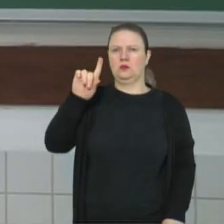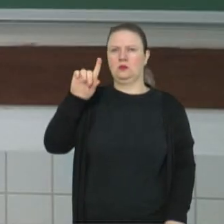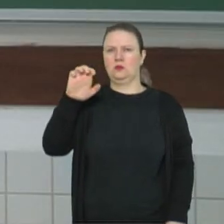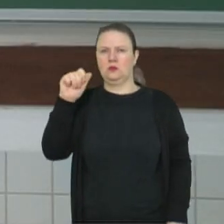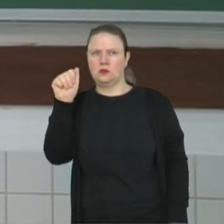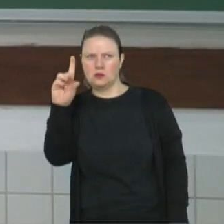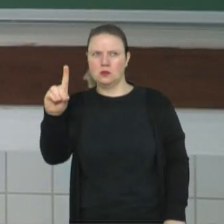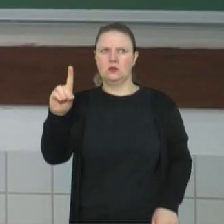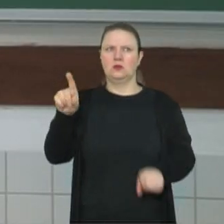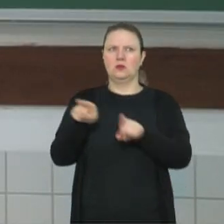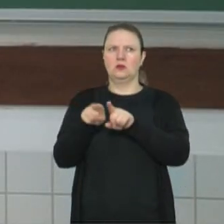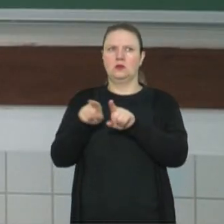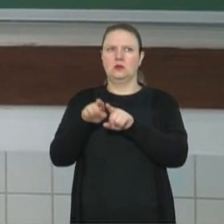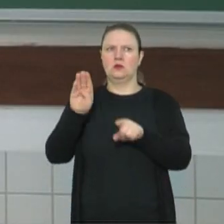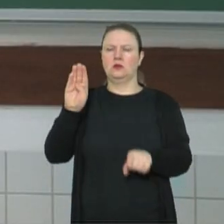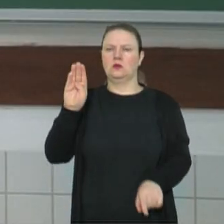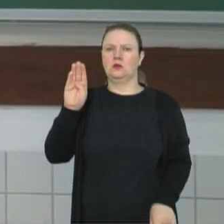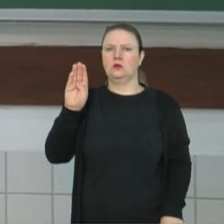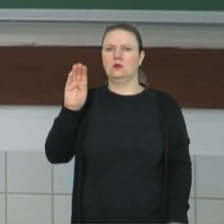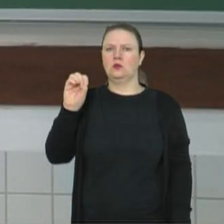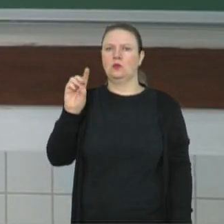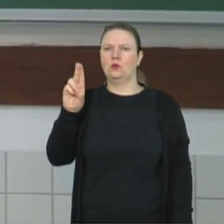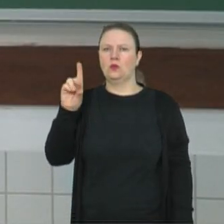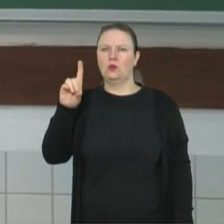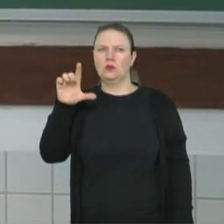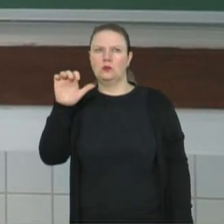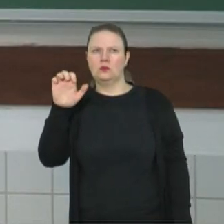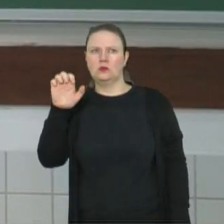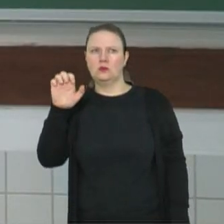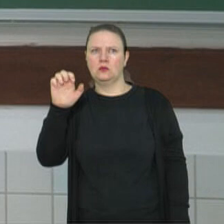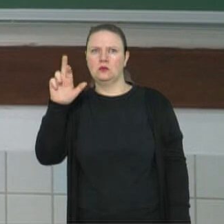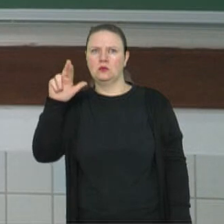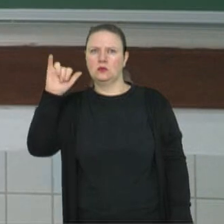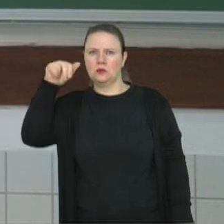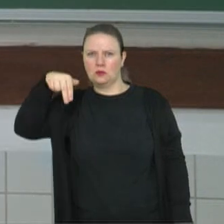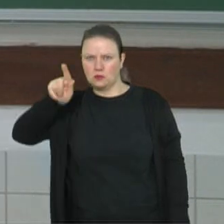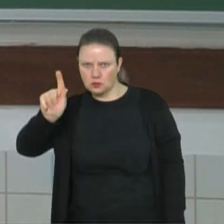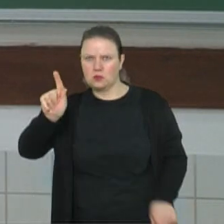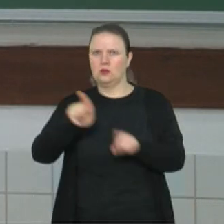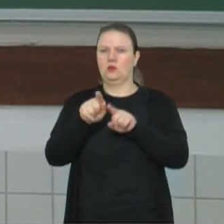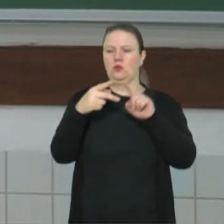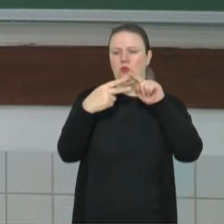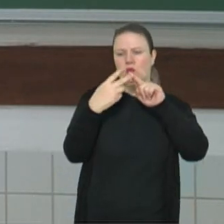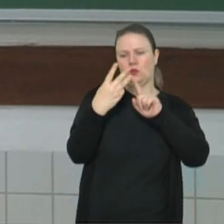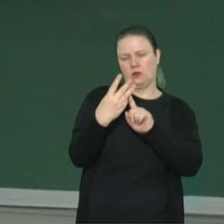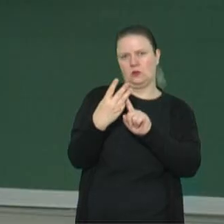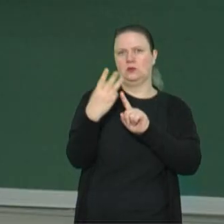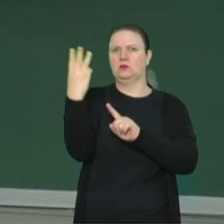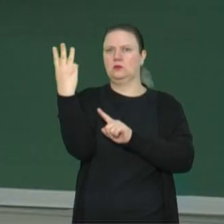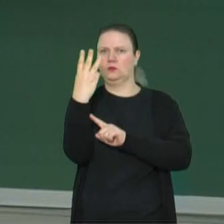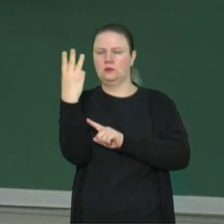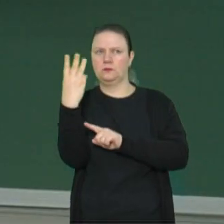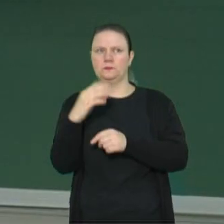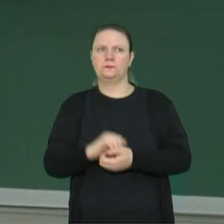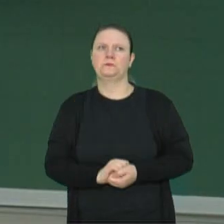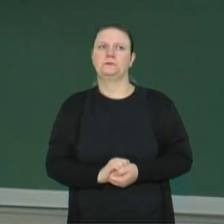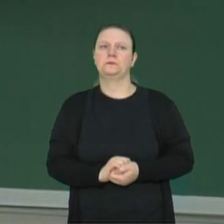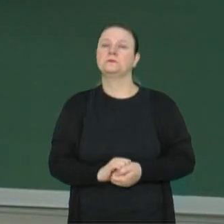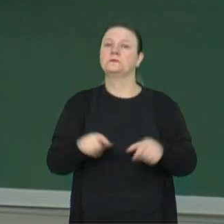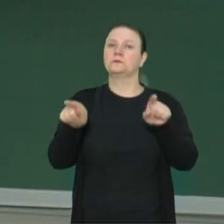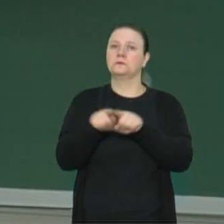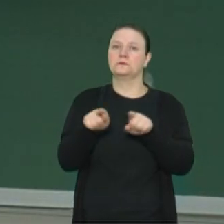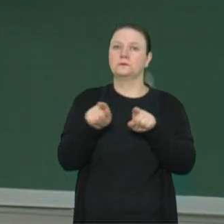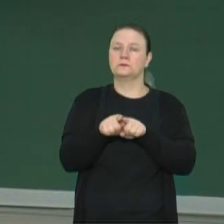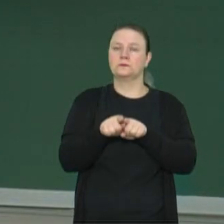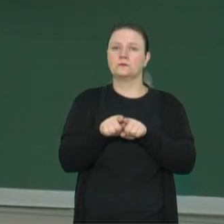3 modalidades presentes nas Olimpíadas. Os atletas competem nas 3. Cada escalador competirá em todas as 3